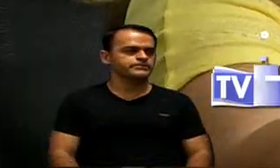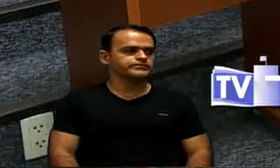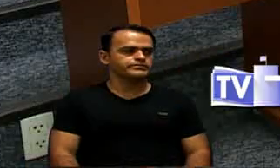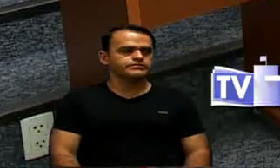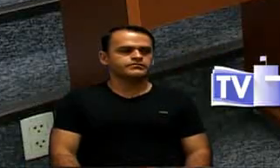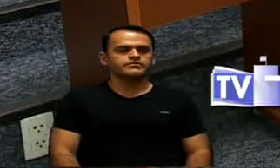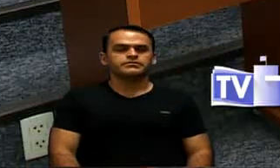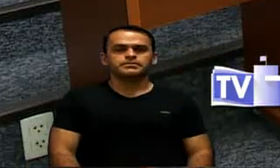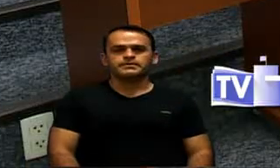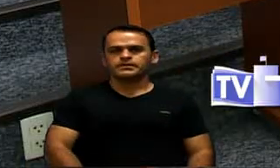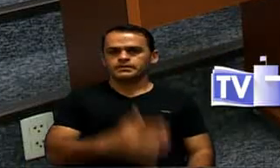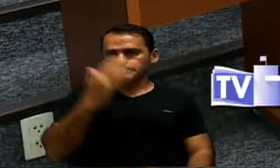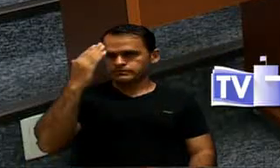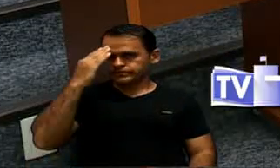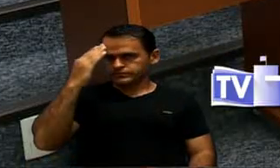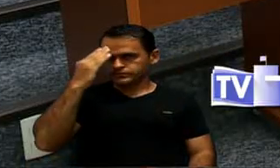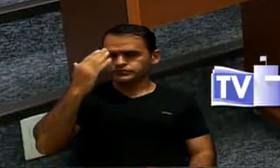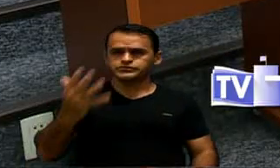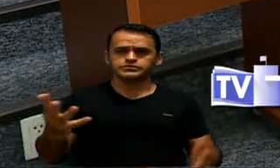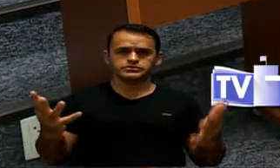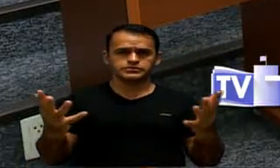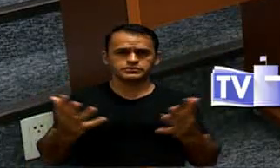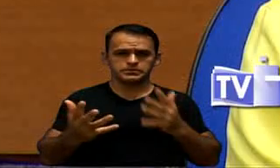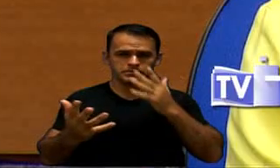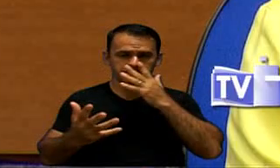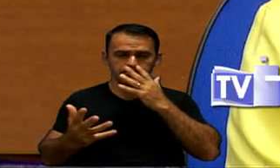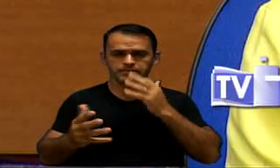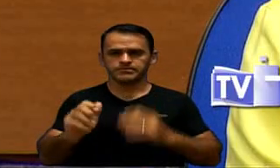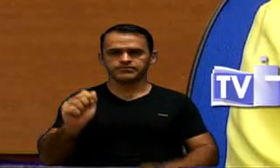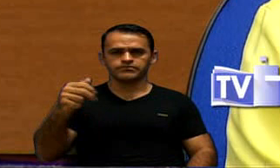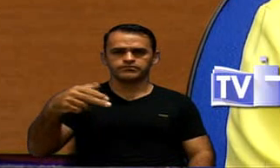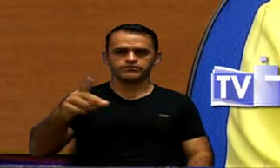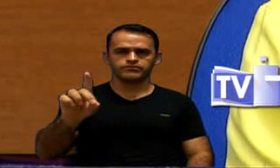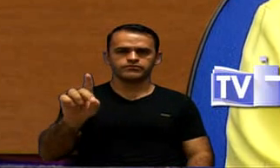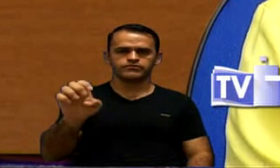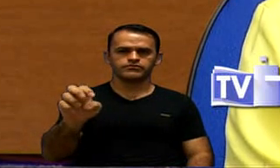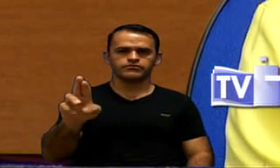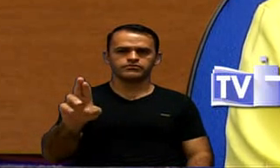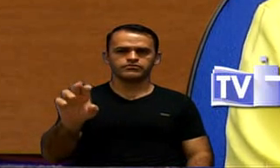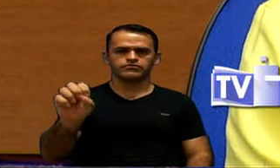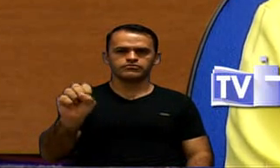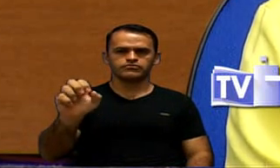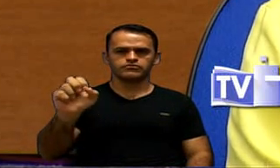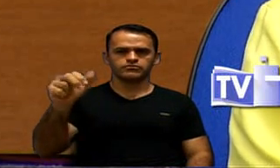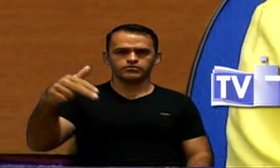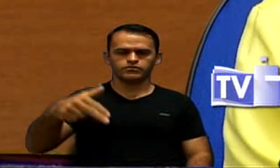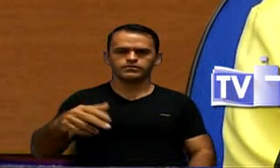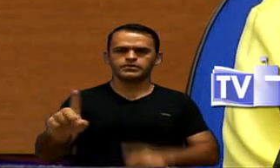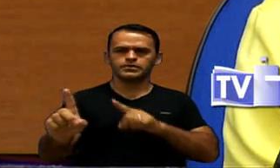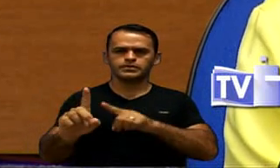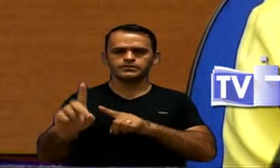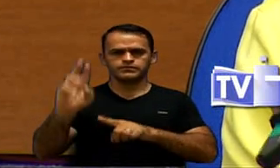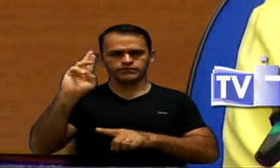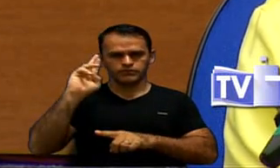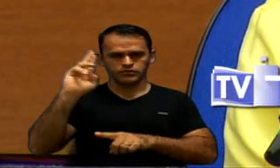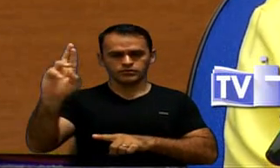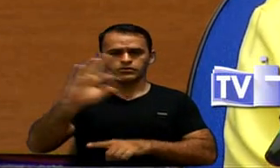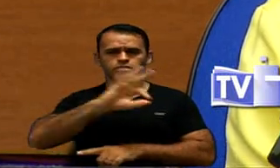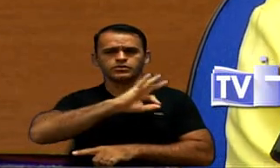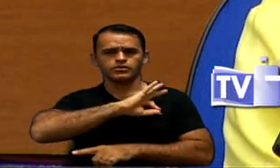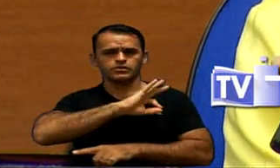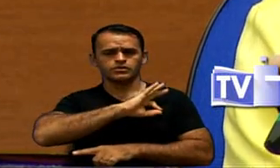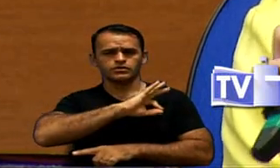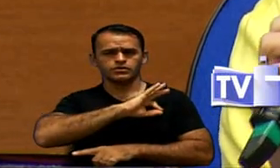Agora eu agradeço a fala. Agora eu passo a palavra para o Anderson Carvalho. É responsável pela Guarda Civil Municipal aqui